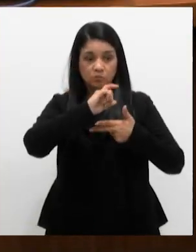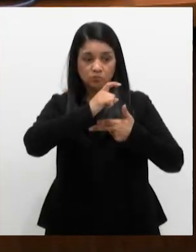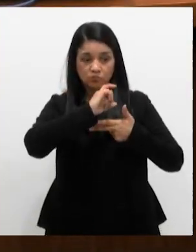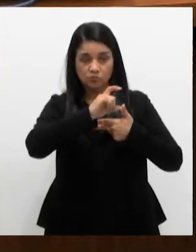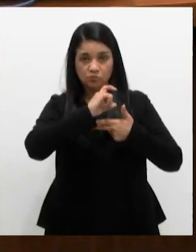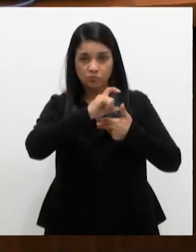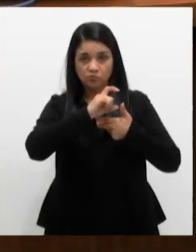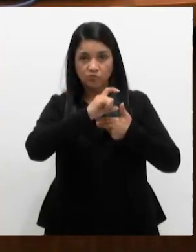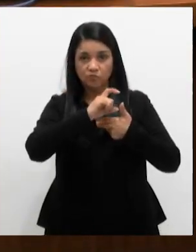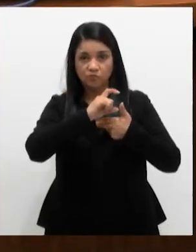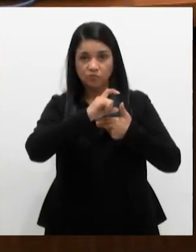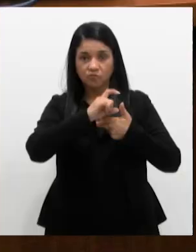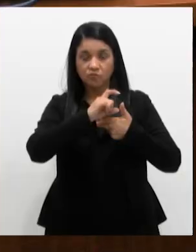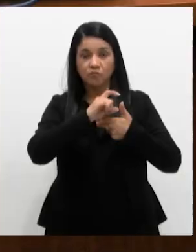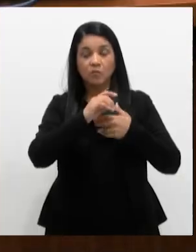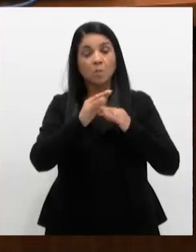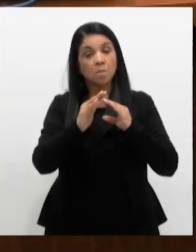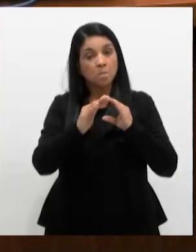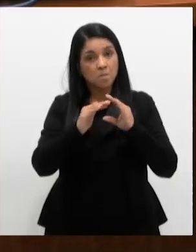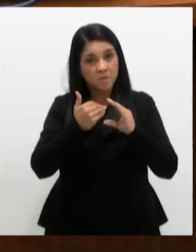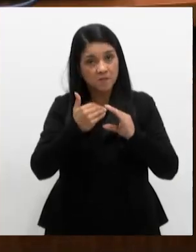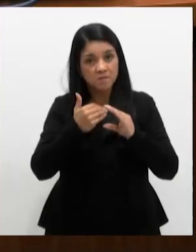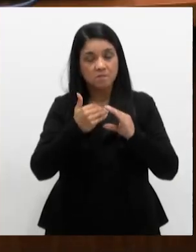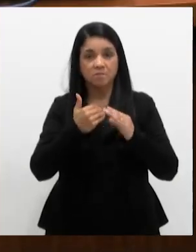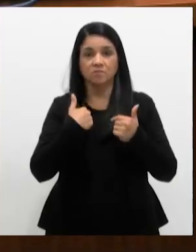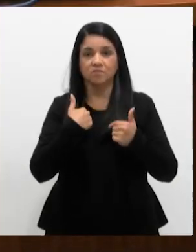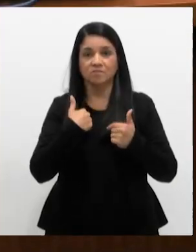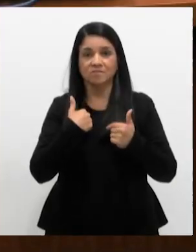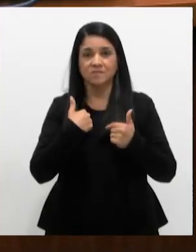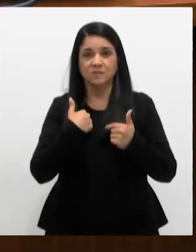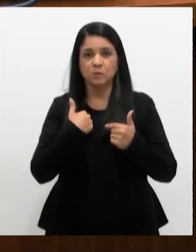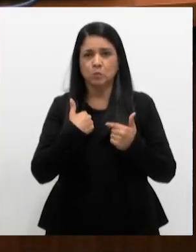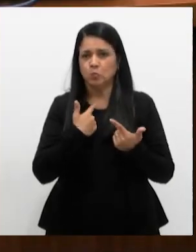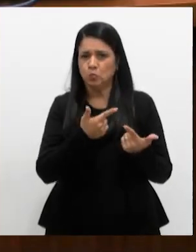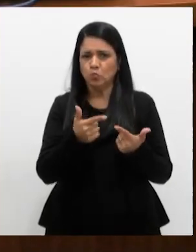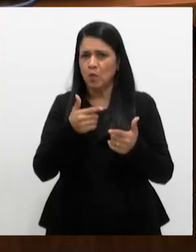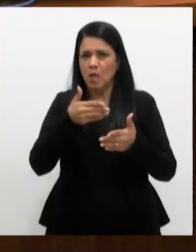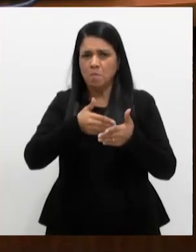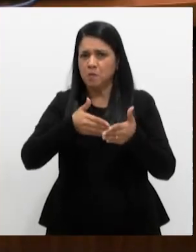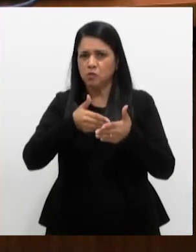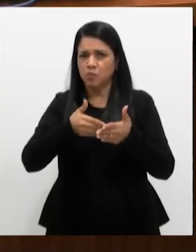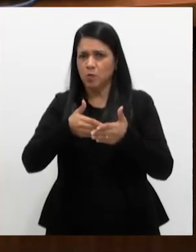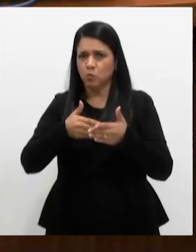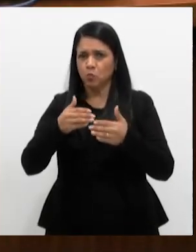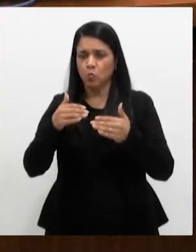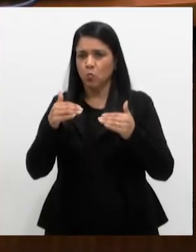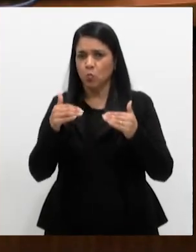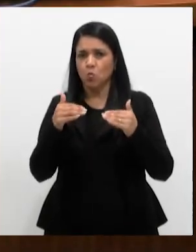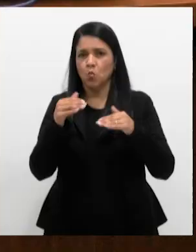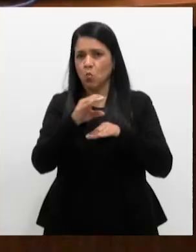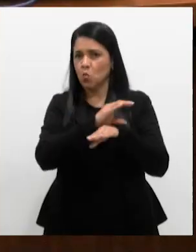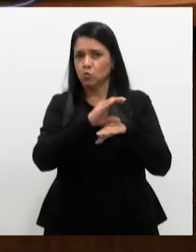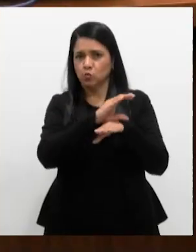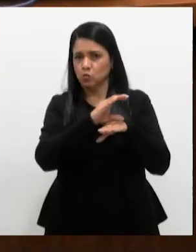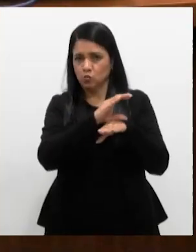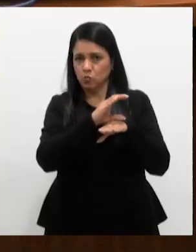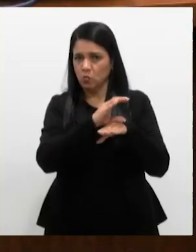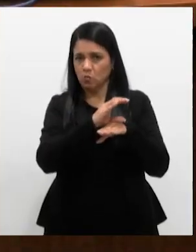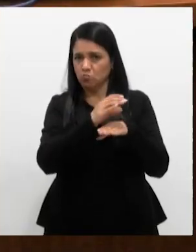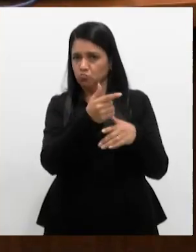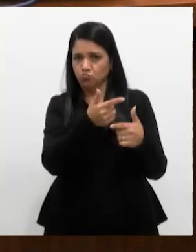casa esse tipo de mensagem. Portanto, não há nenhum impedimento constitucional, não há nenhum